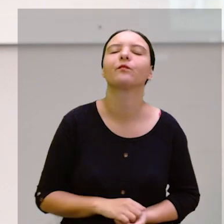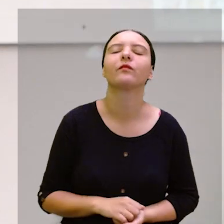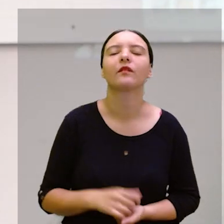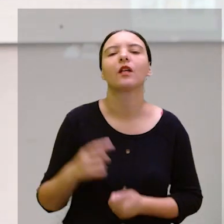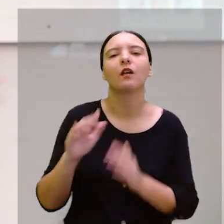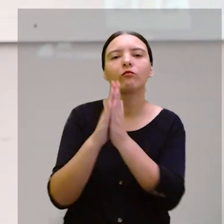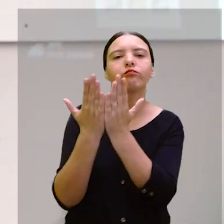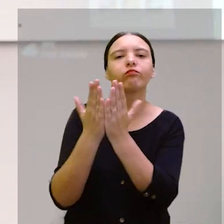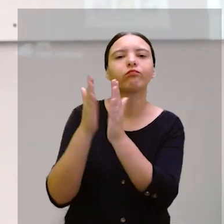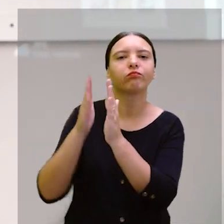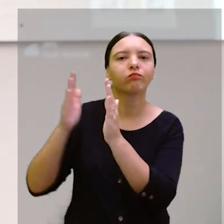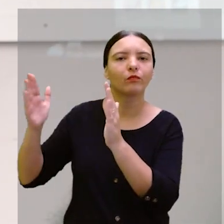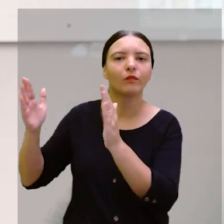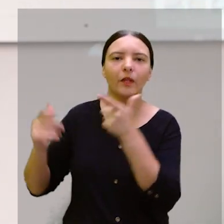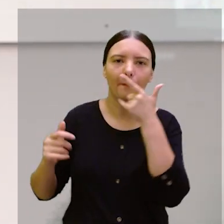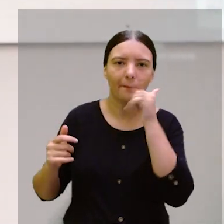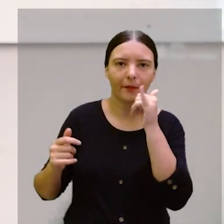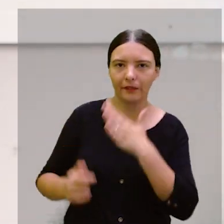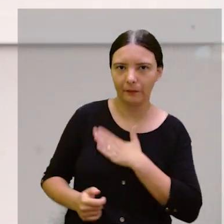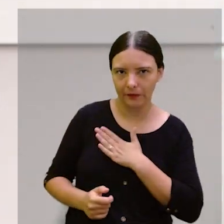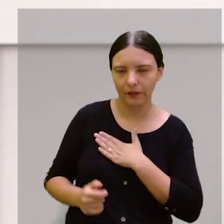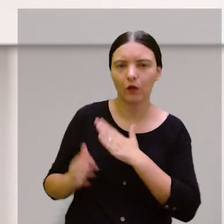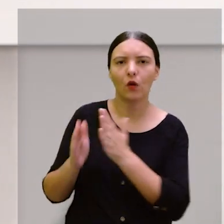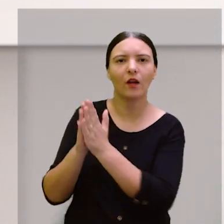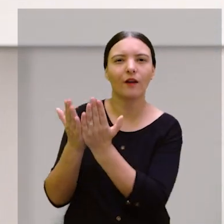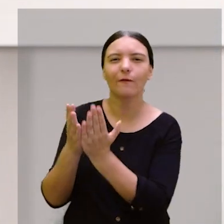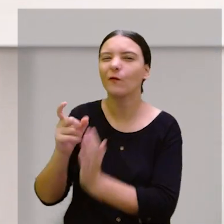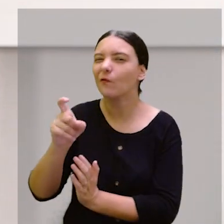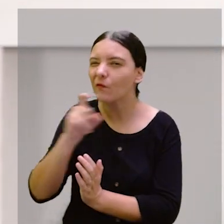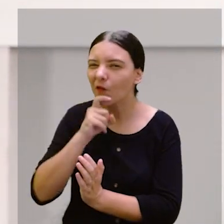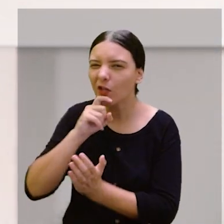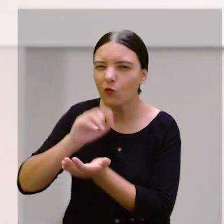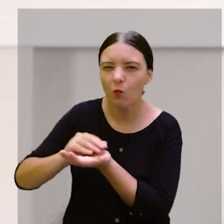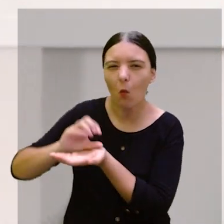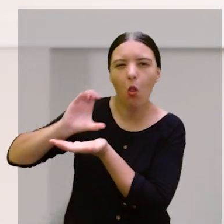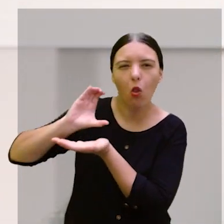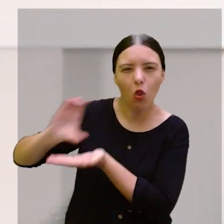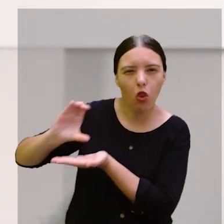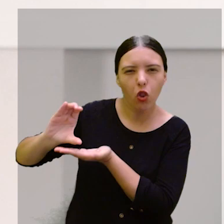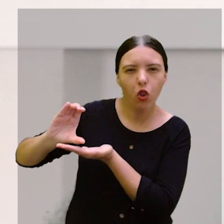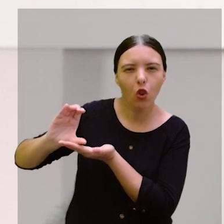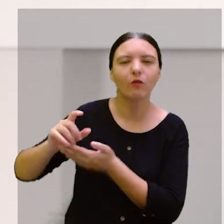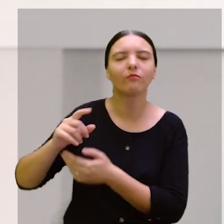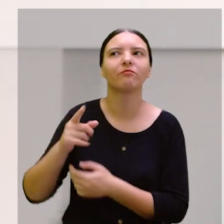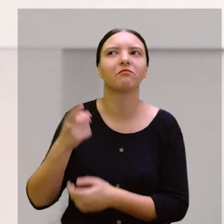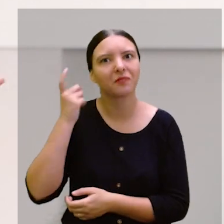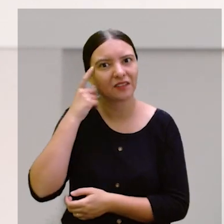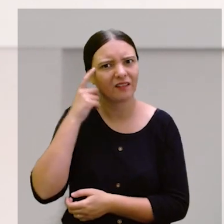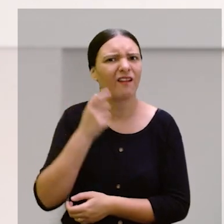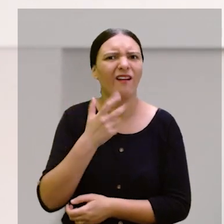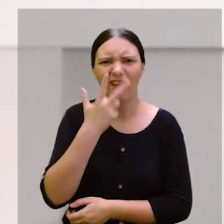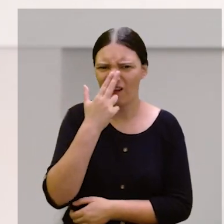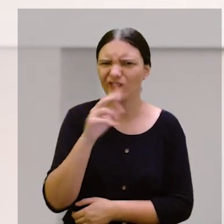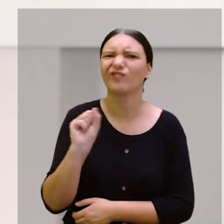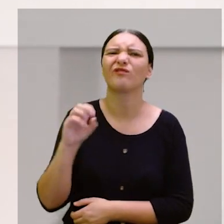para a biblioteca do meu pai, achei um livro verde, bem grosso, assim, falei, bom, aqui deve ter